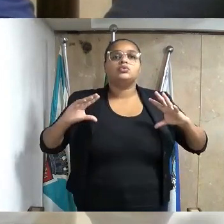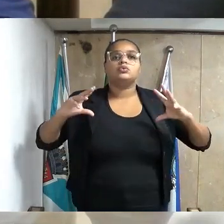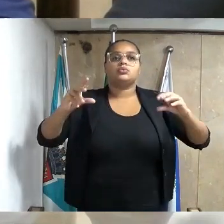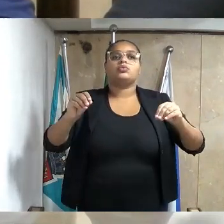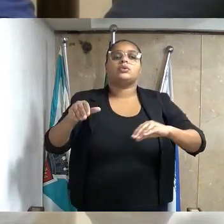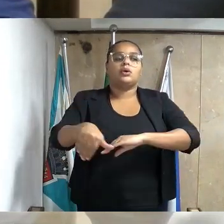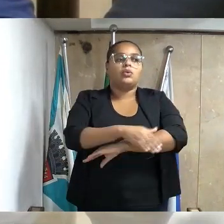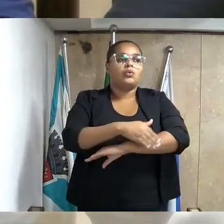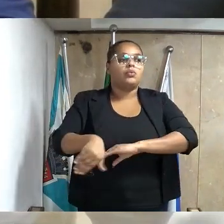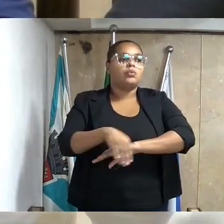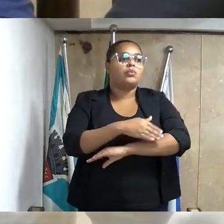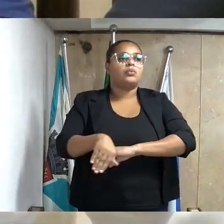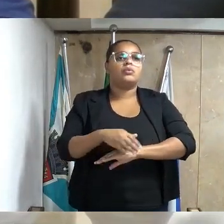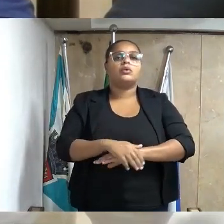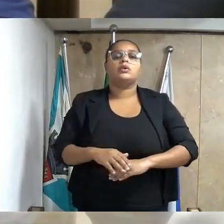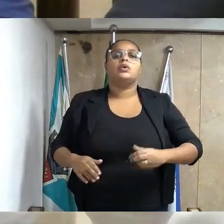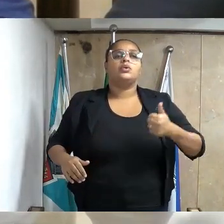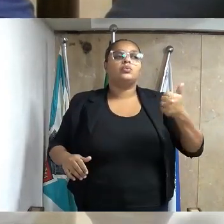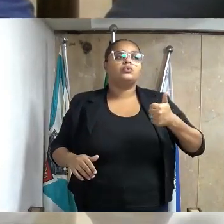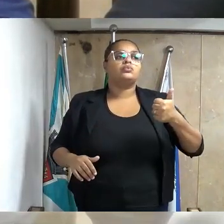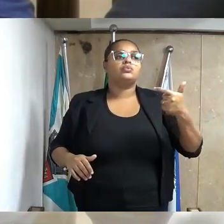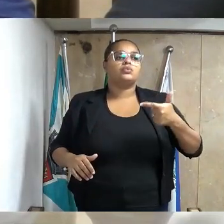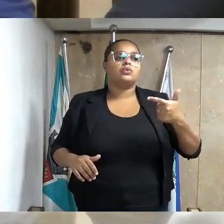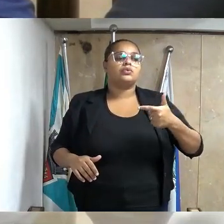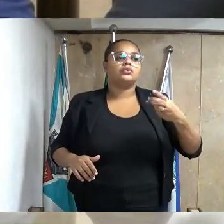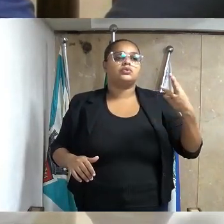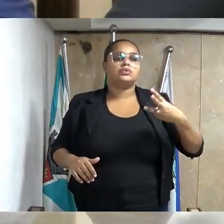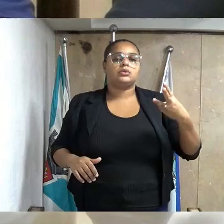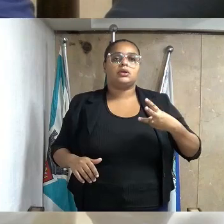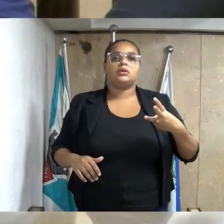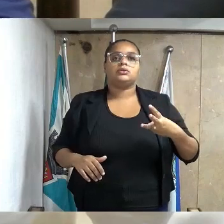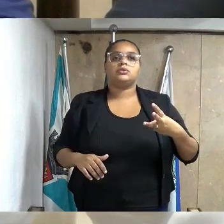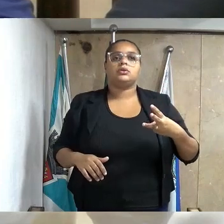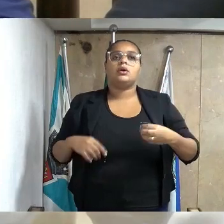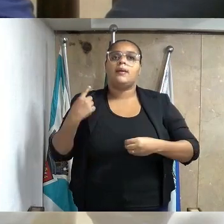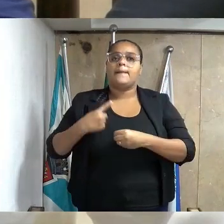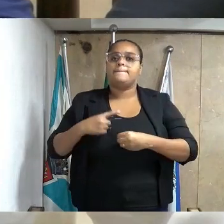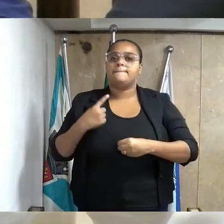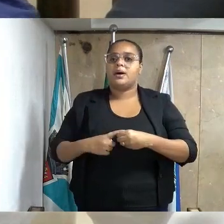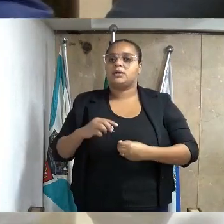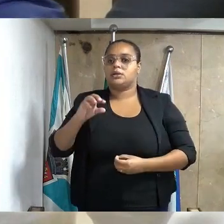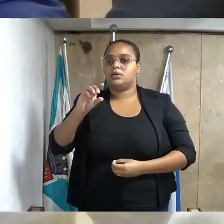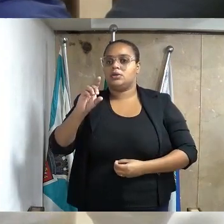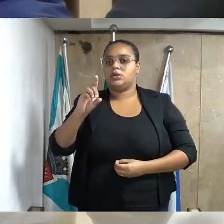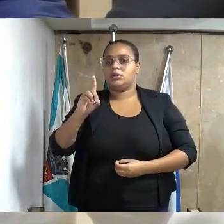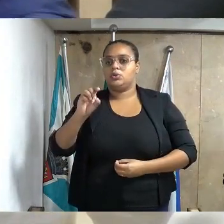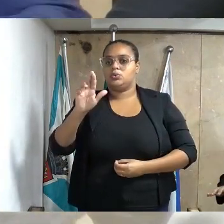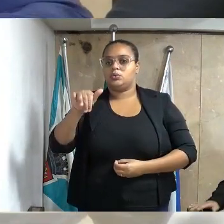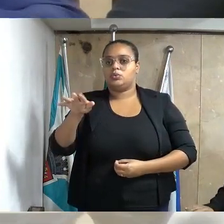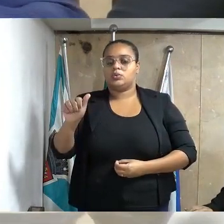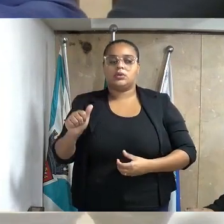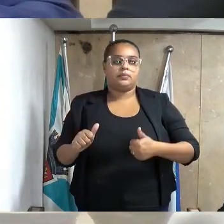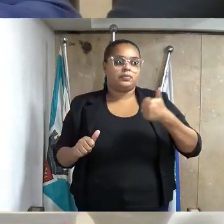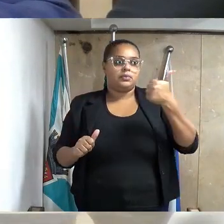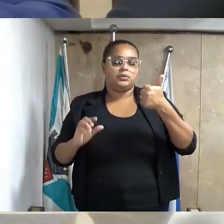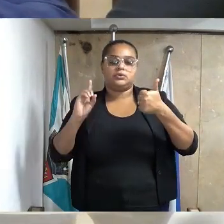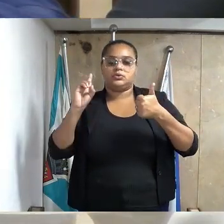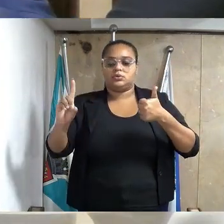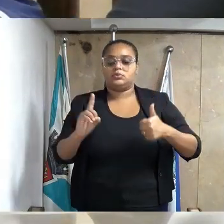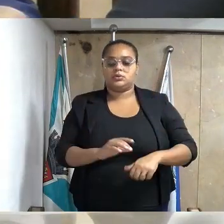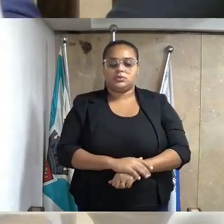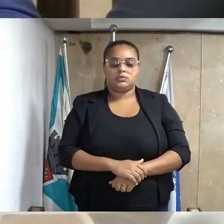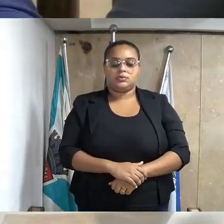rua Acesso 1, Acesso 2, Acesso 3, localizadas no bairro Parque Duque, primeiro distrito desse